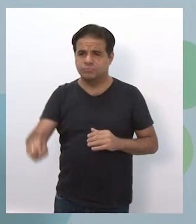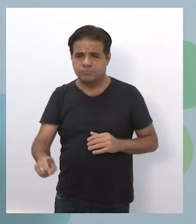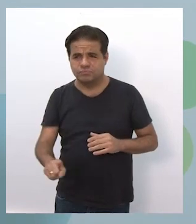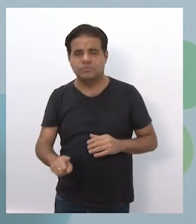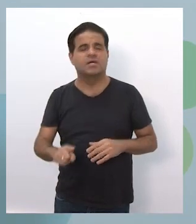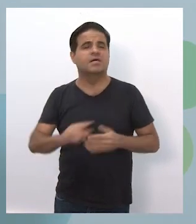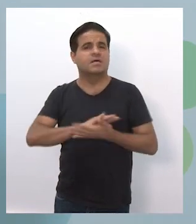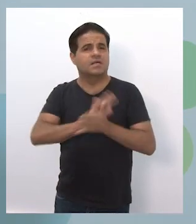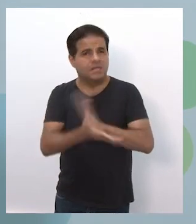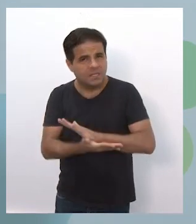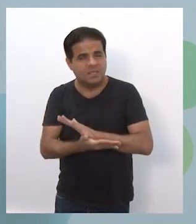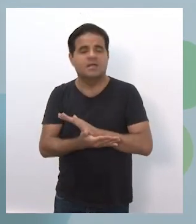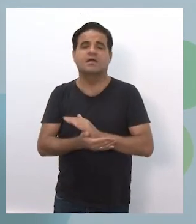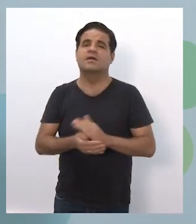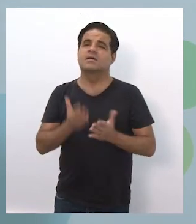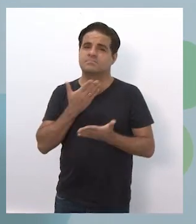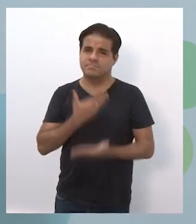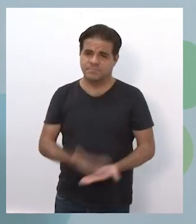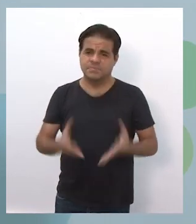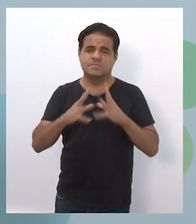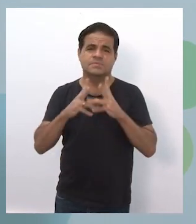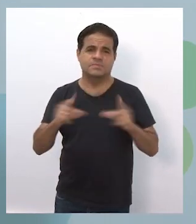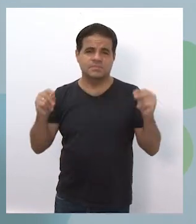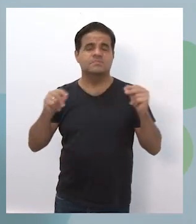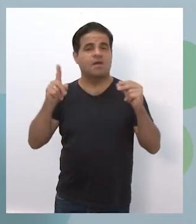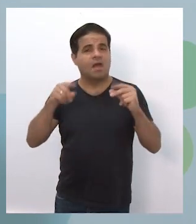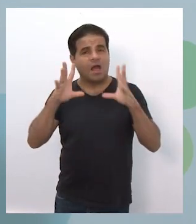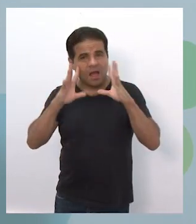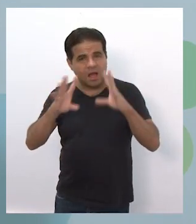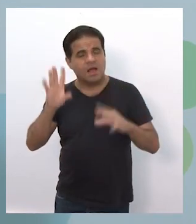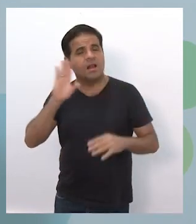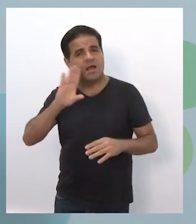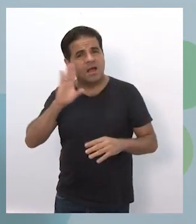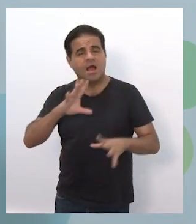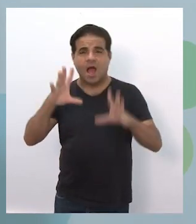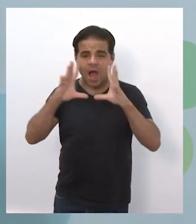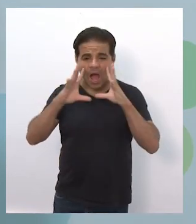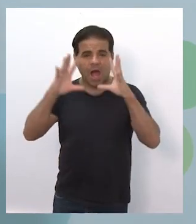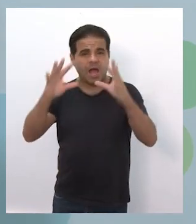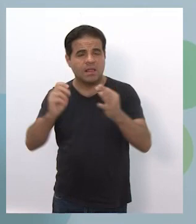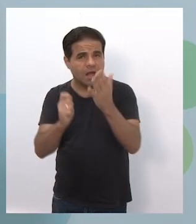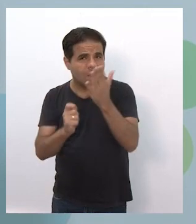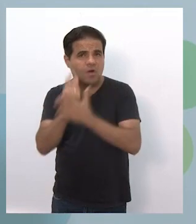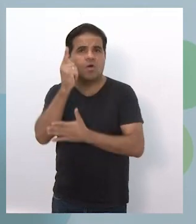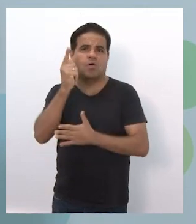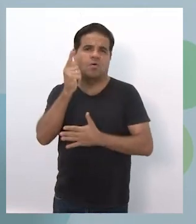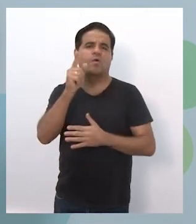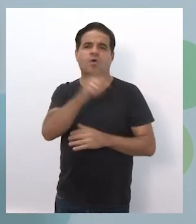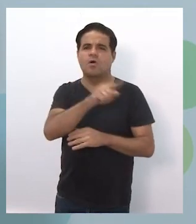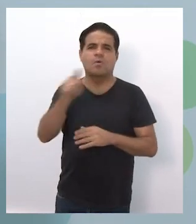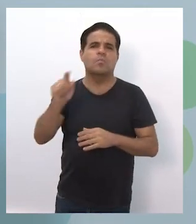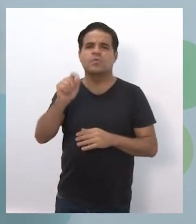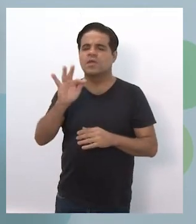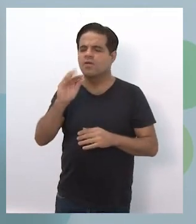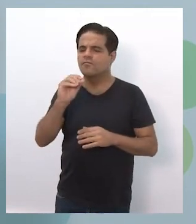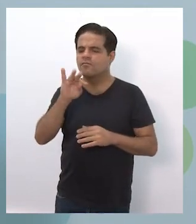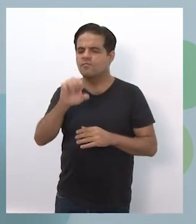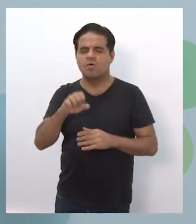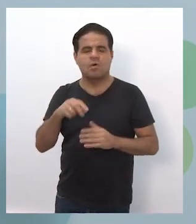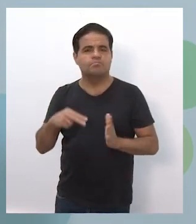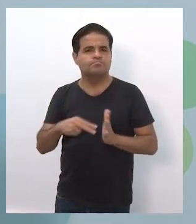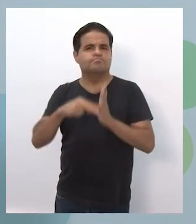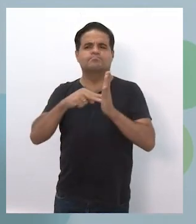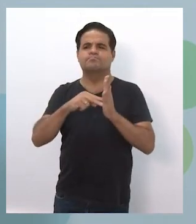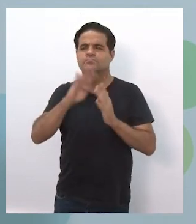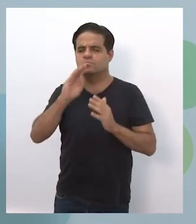acaba danificando. Então é legal vocês se atentarem também na compra de vocês. O que é uma fonte boa? Então,